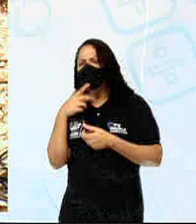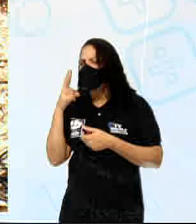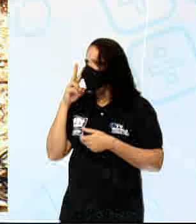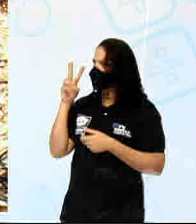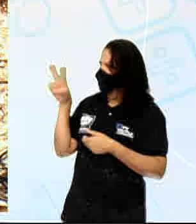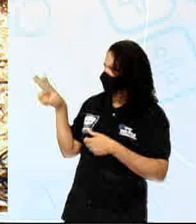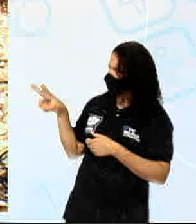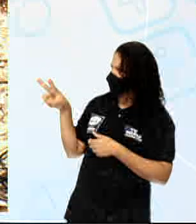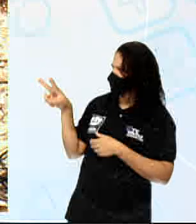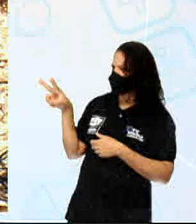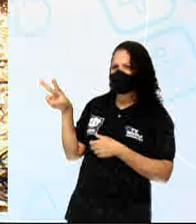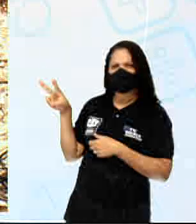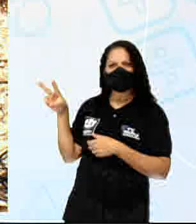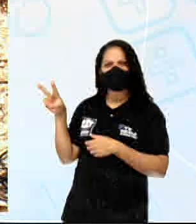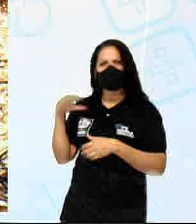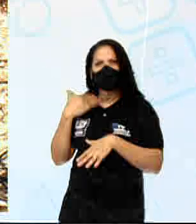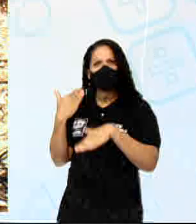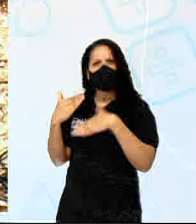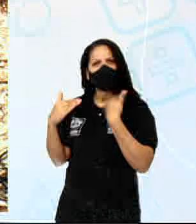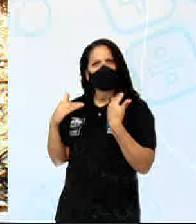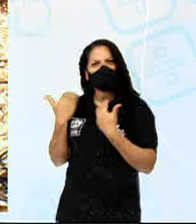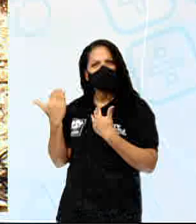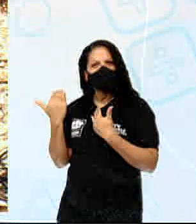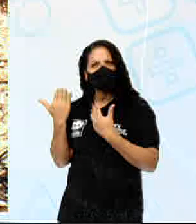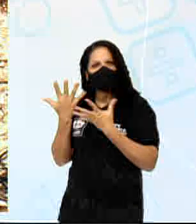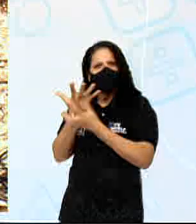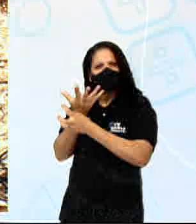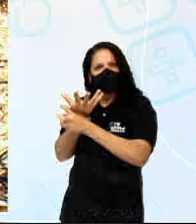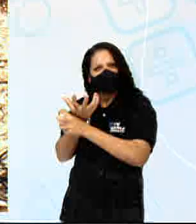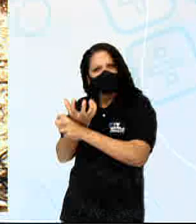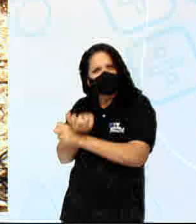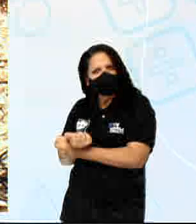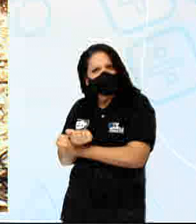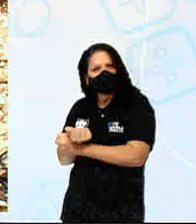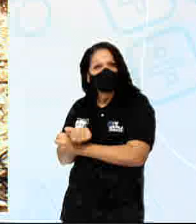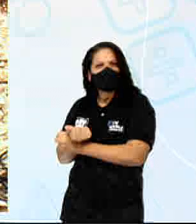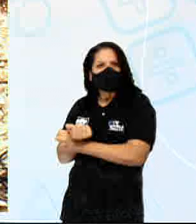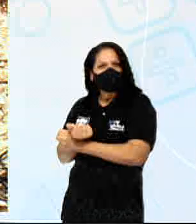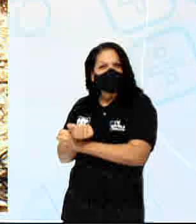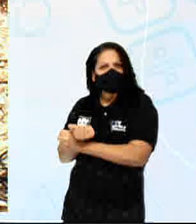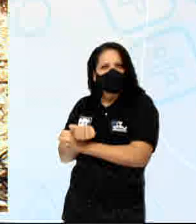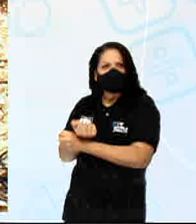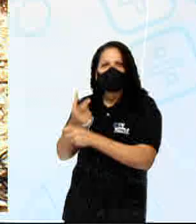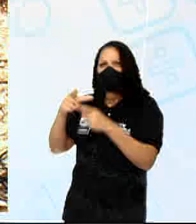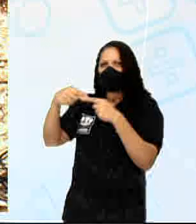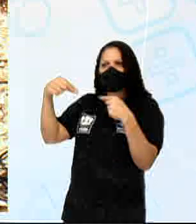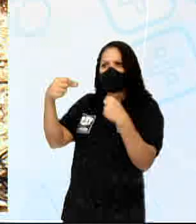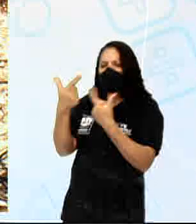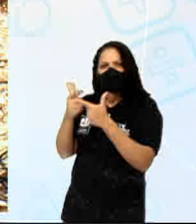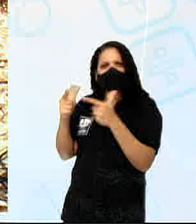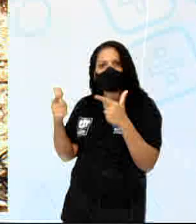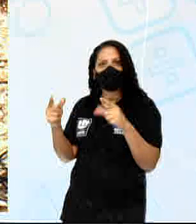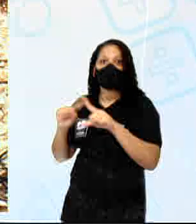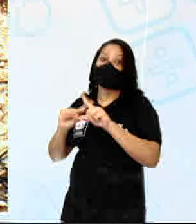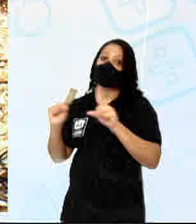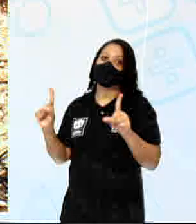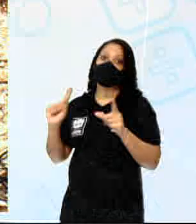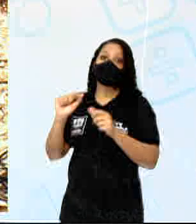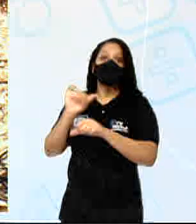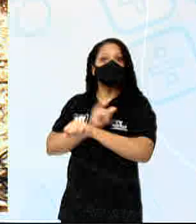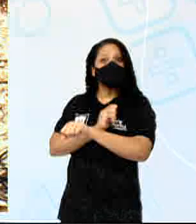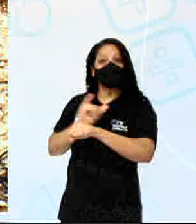as árvores sem folhas, os cactos ali. Mas isso é uma estratégia. Estratégia para quê? Para economizar água,